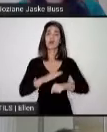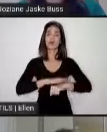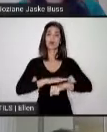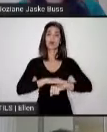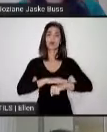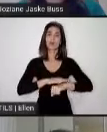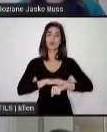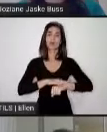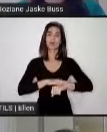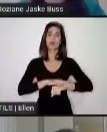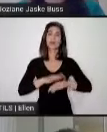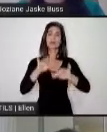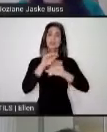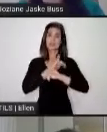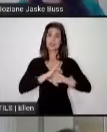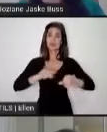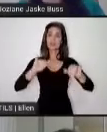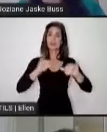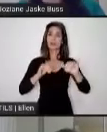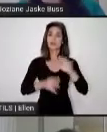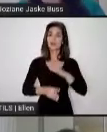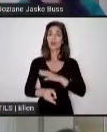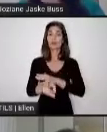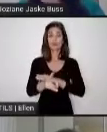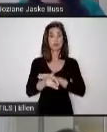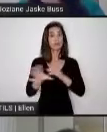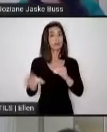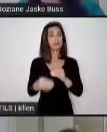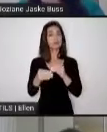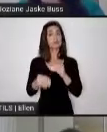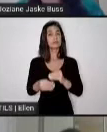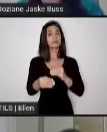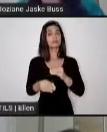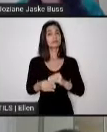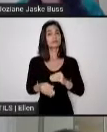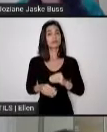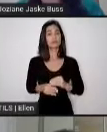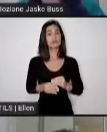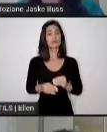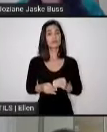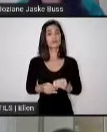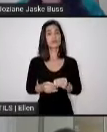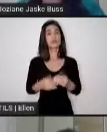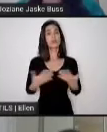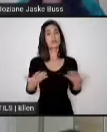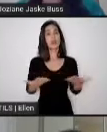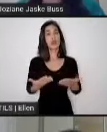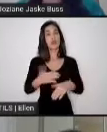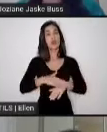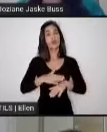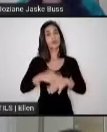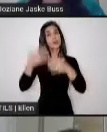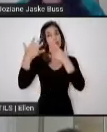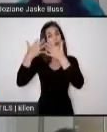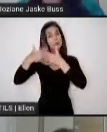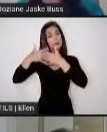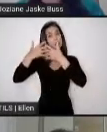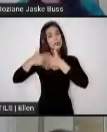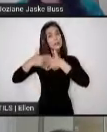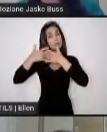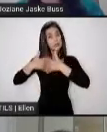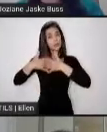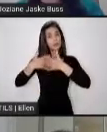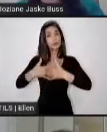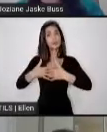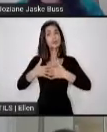Em formação continuada, é o momento de fazer algumas reflexões que muitas vezes não foi